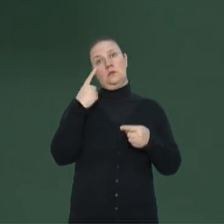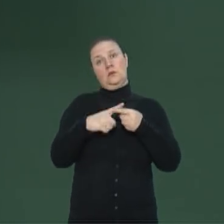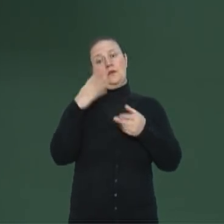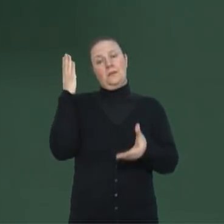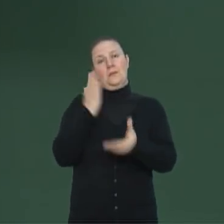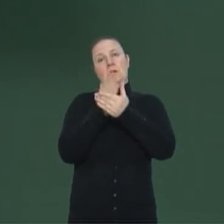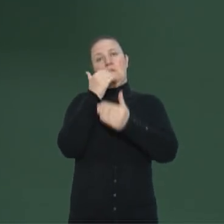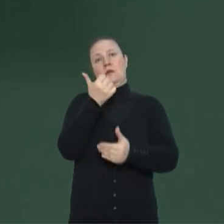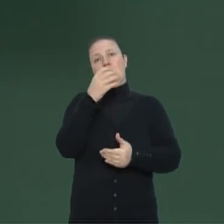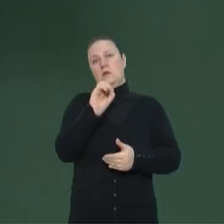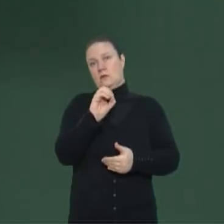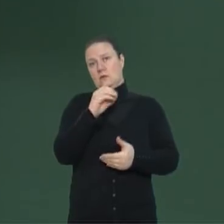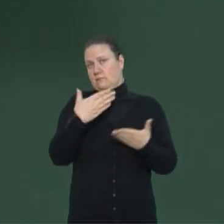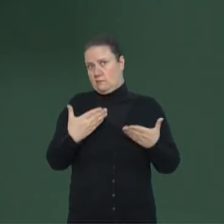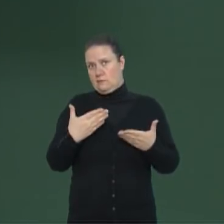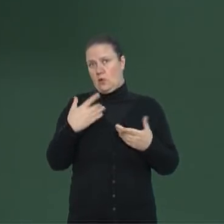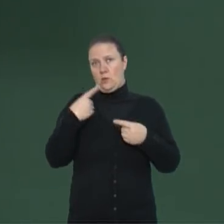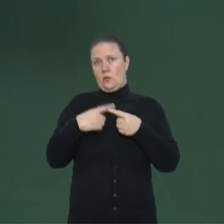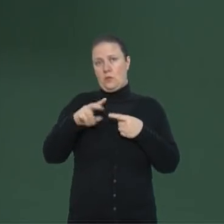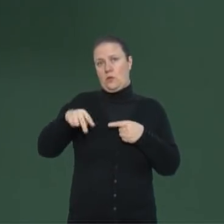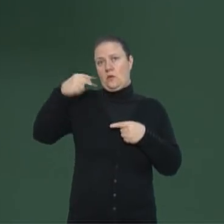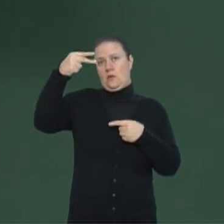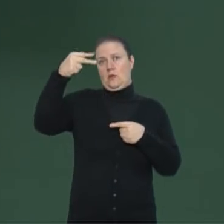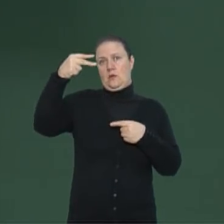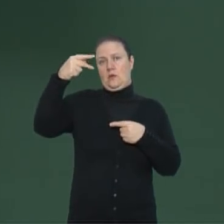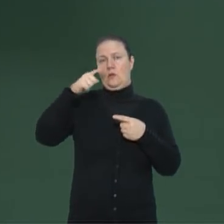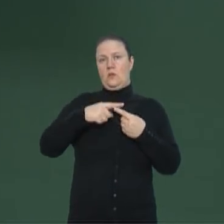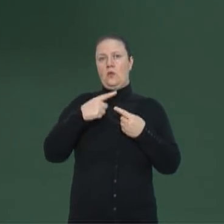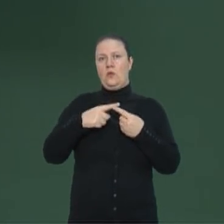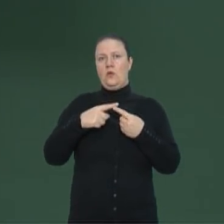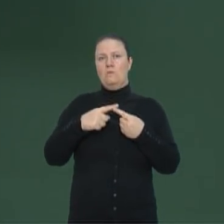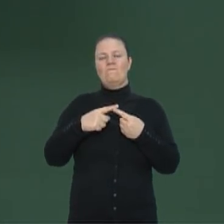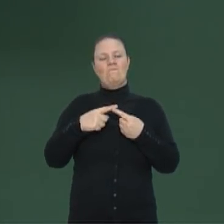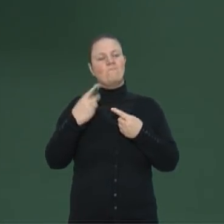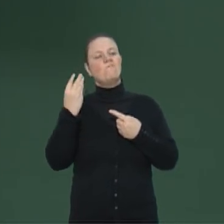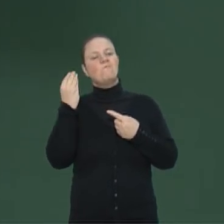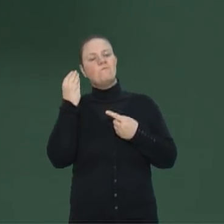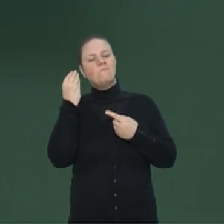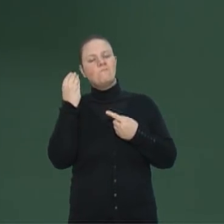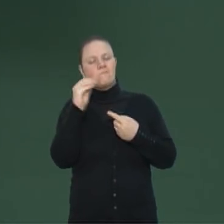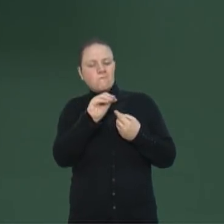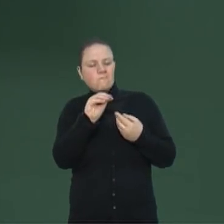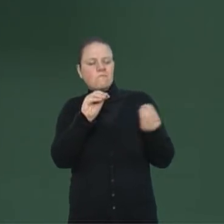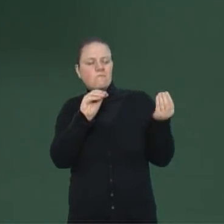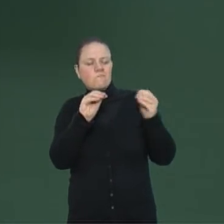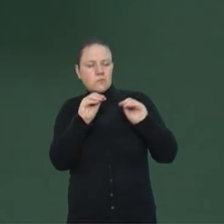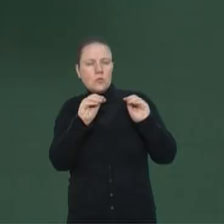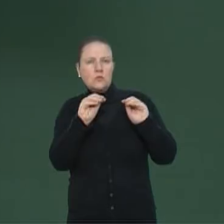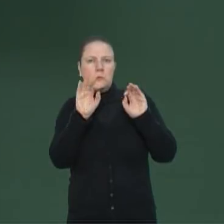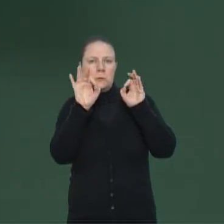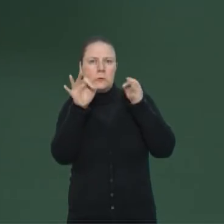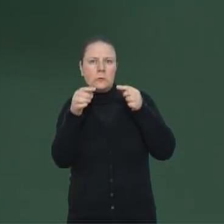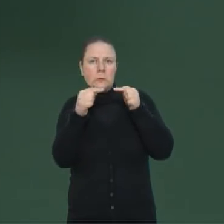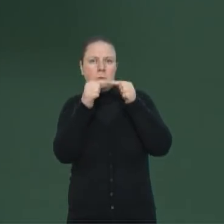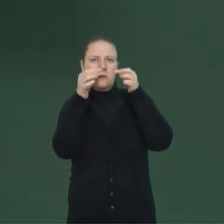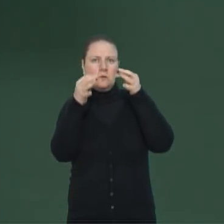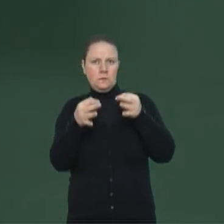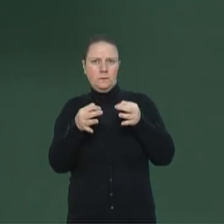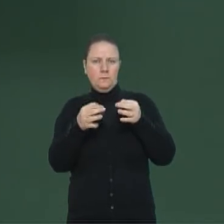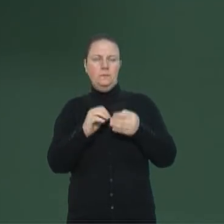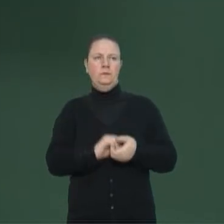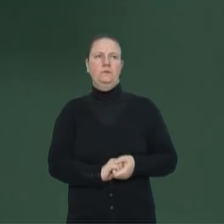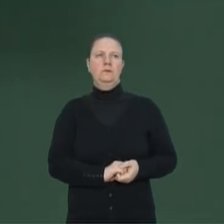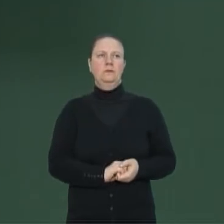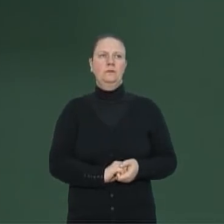10, ok? E por que ao quadrado? Porque daí ele se encaixa no meu produto notável, ok? Isso que é o completar quadrado, que a gente chama,